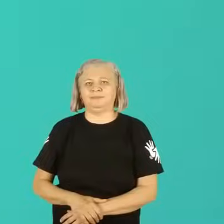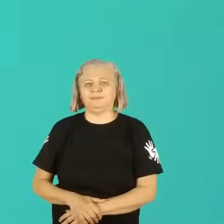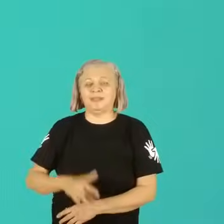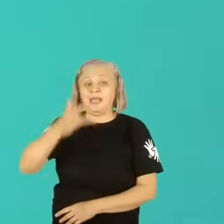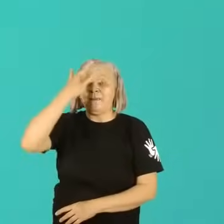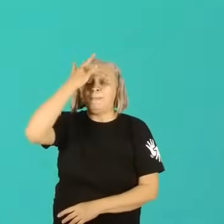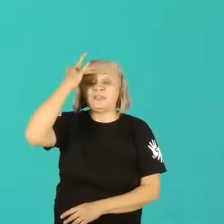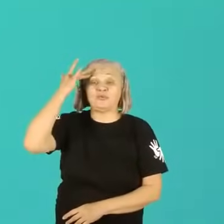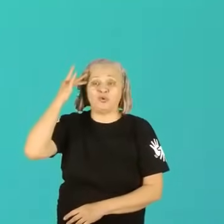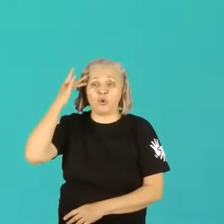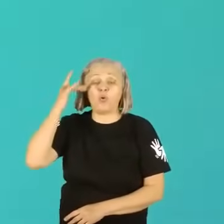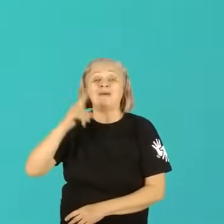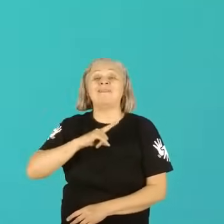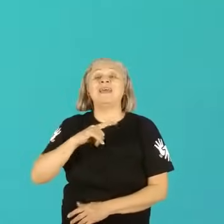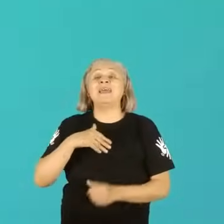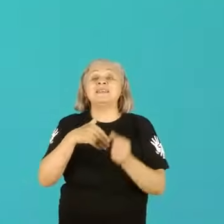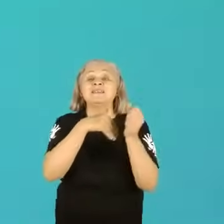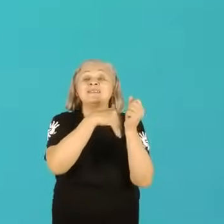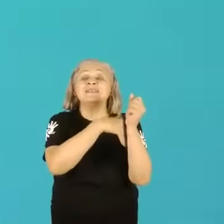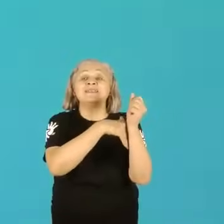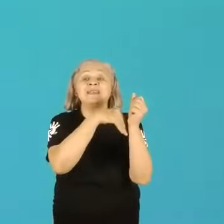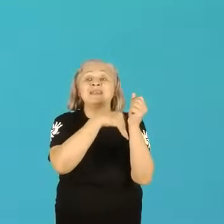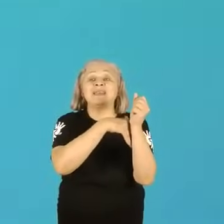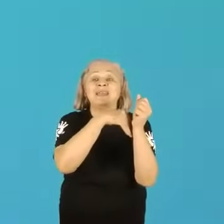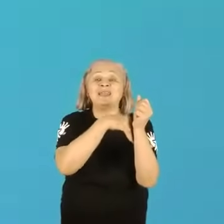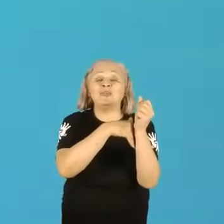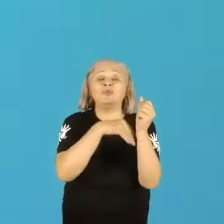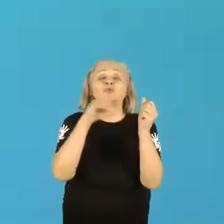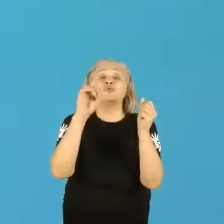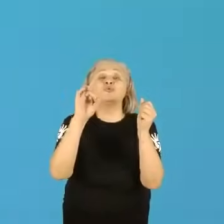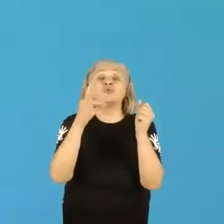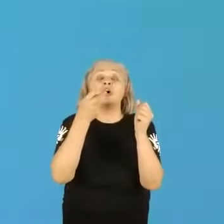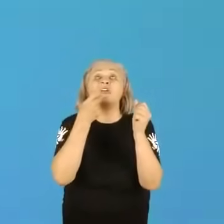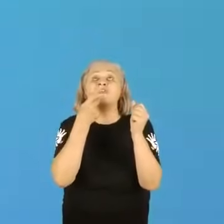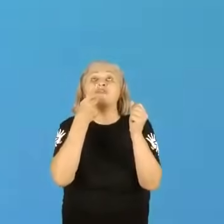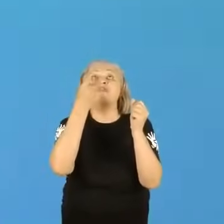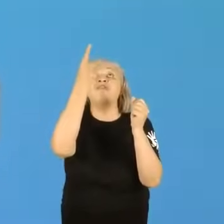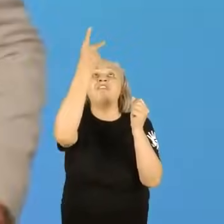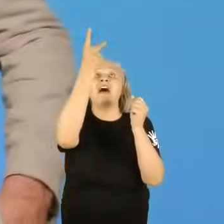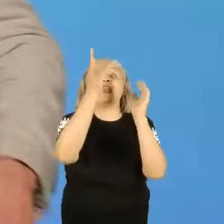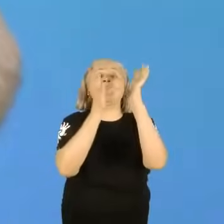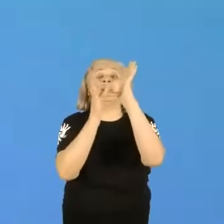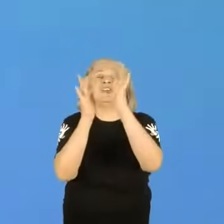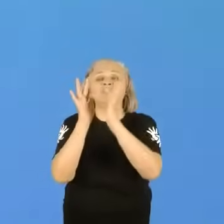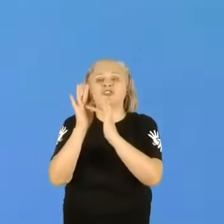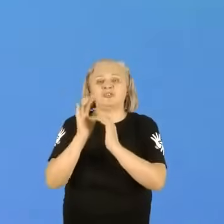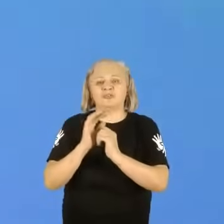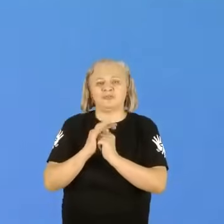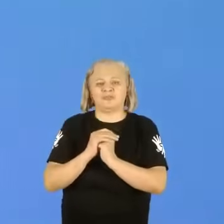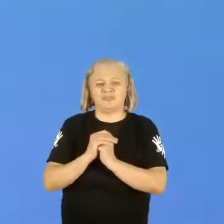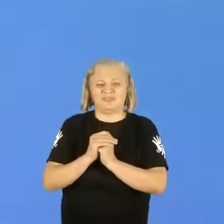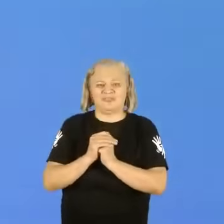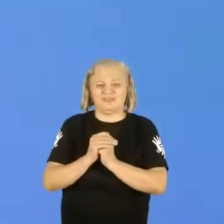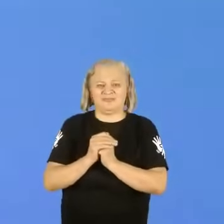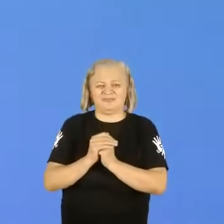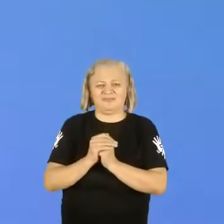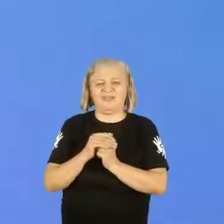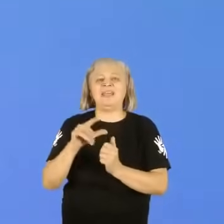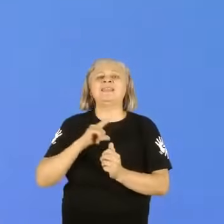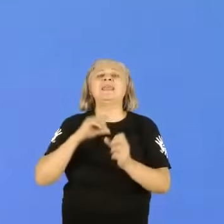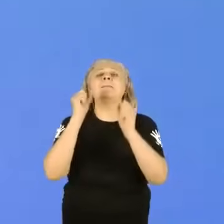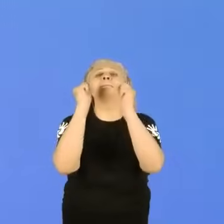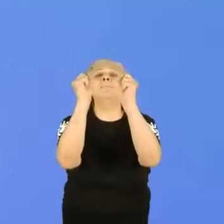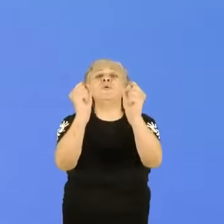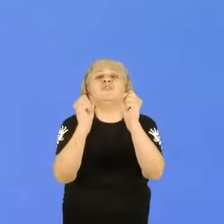Alguns segredos que você só conta para Jesus, porque ele não somente tem o poder para